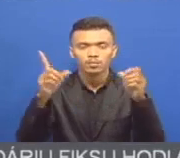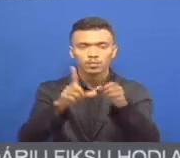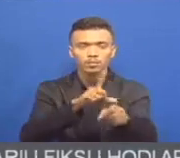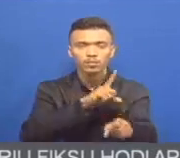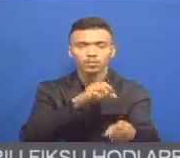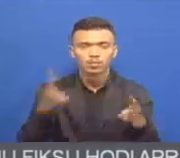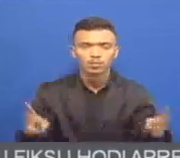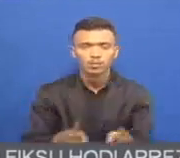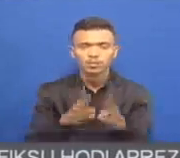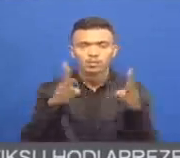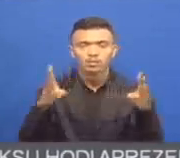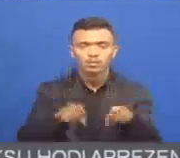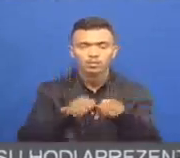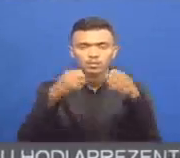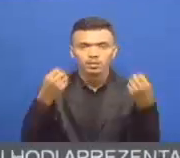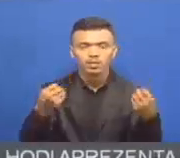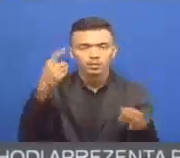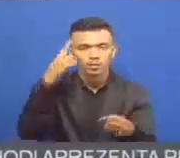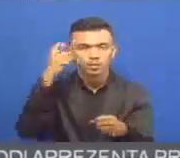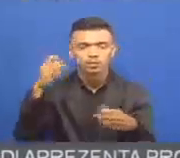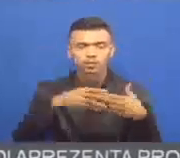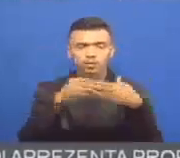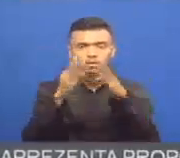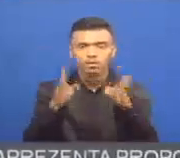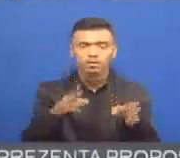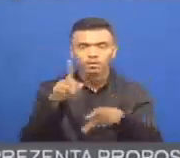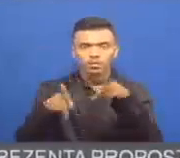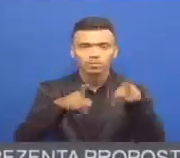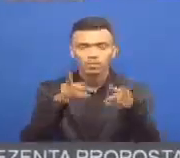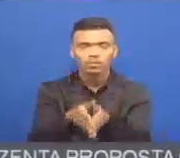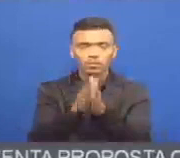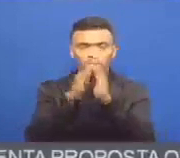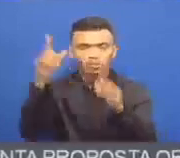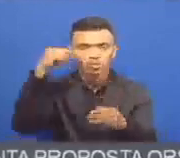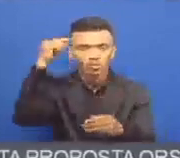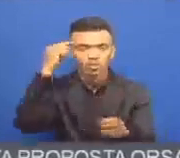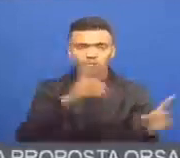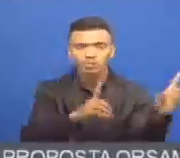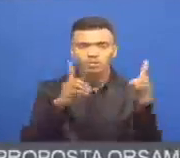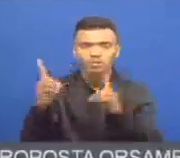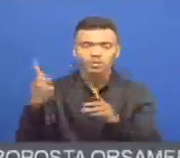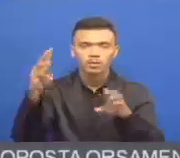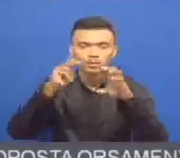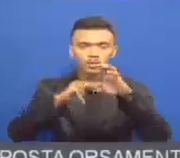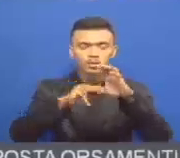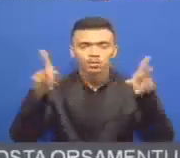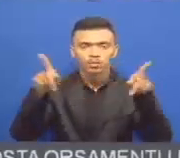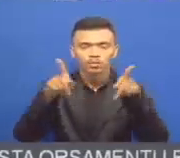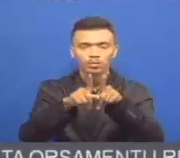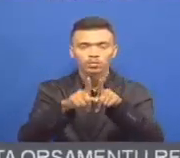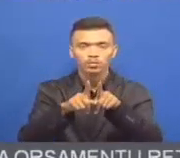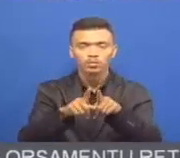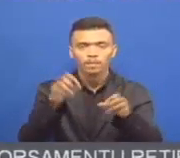condição estrada NPAT. Tambane, líder comunitário no russi ba governo, autoestabelece lalais mercado no posto